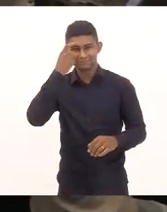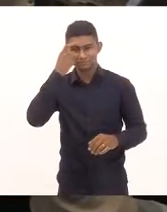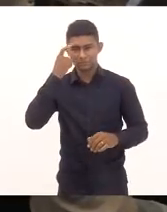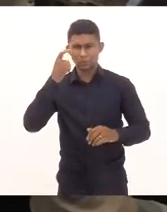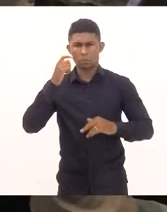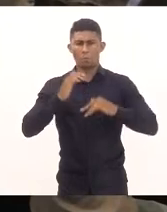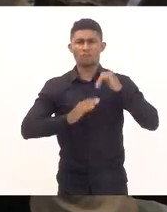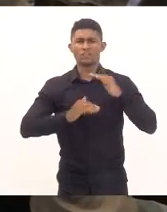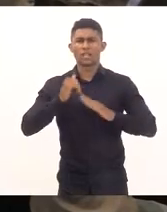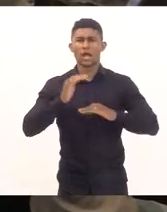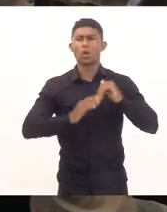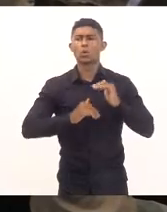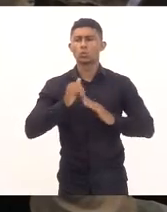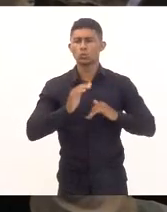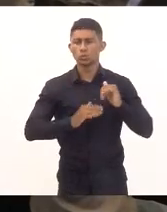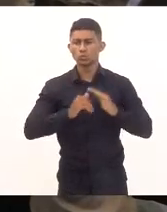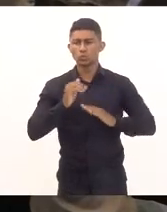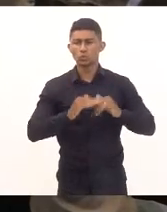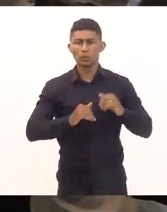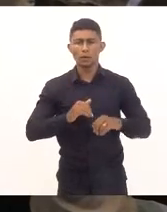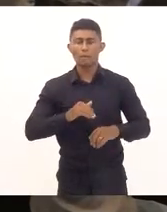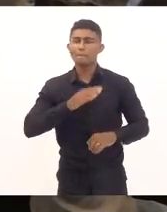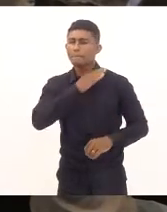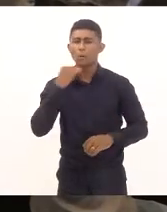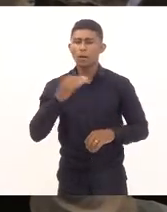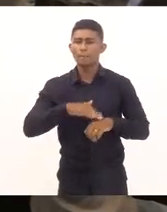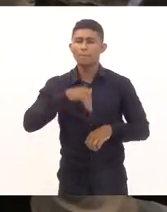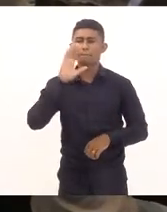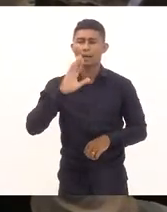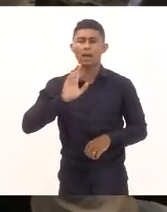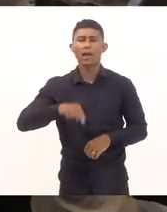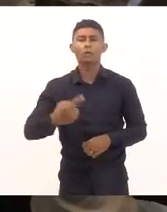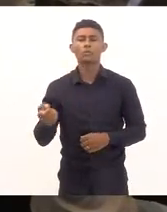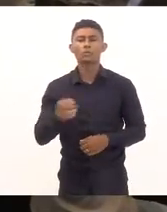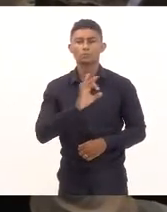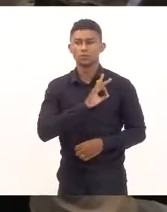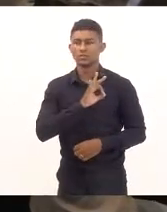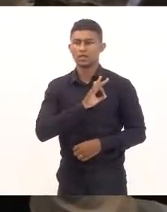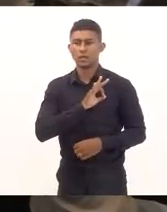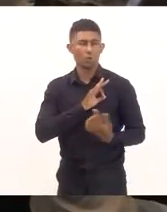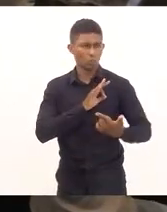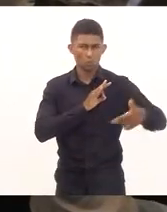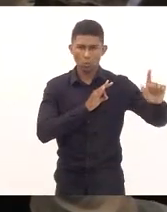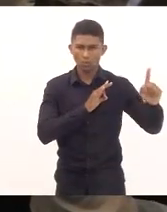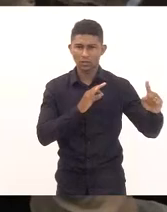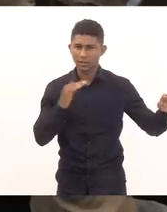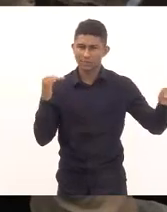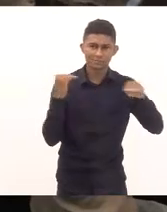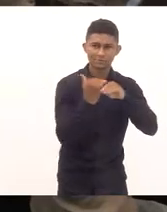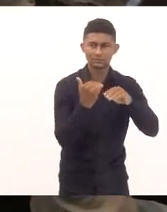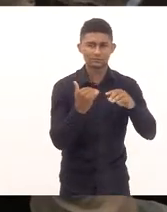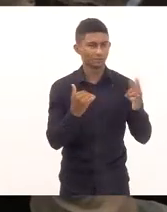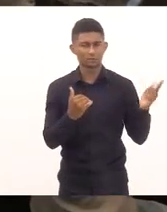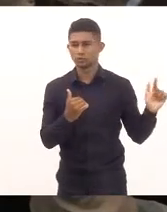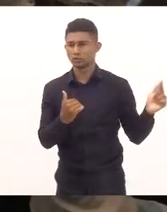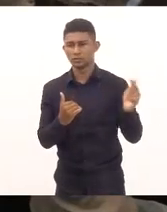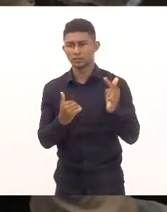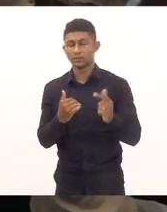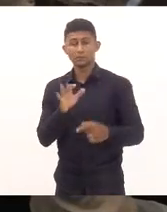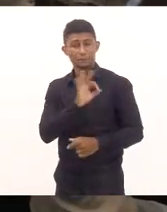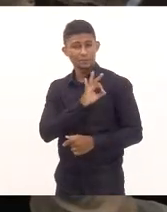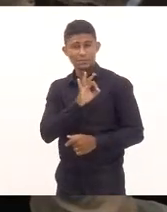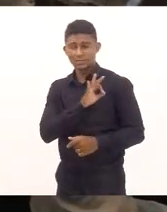tanto quanto a nossa profissão. Nenhuma outra. Não conheço. Morrem mais